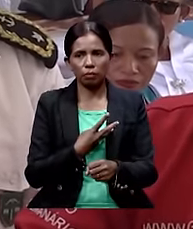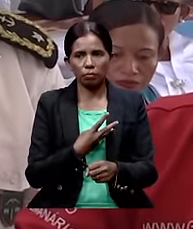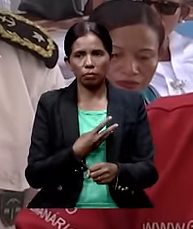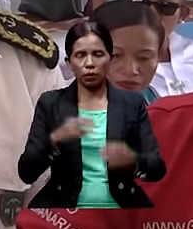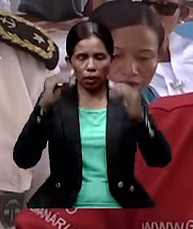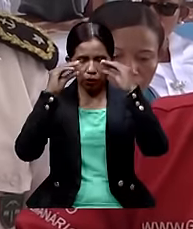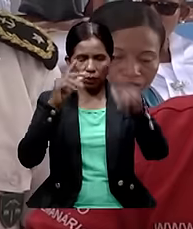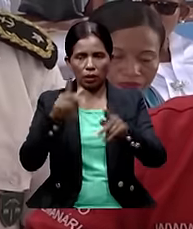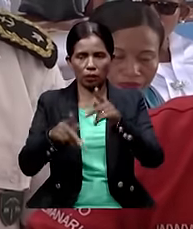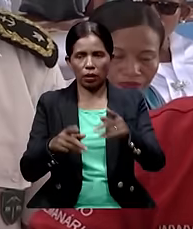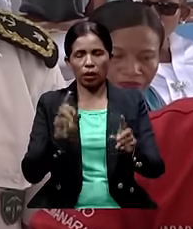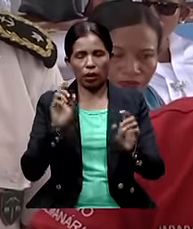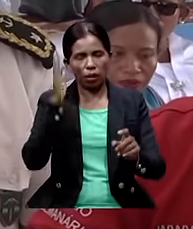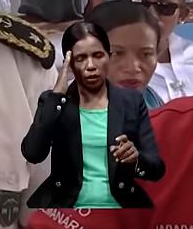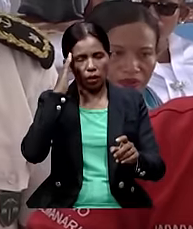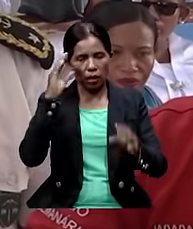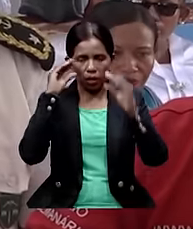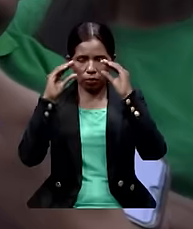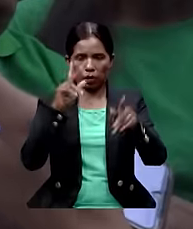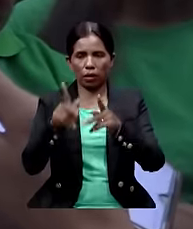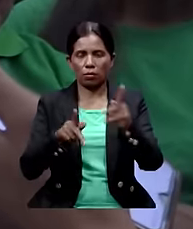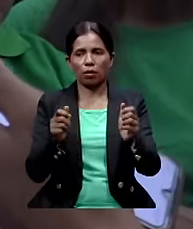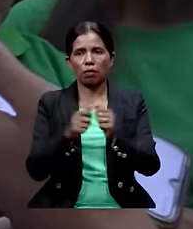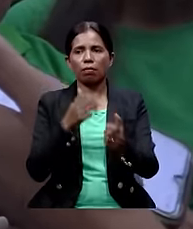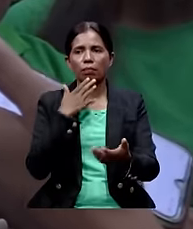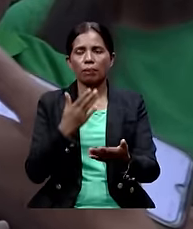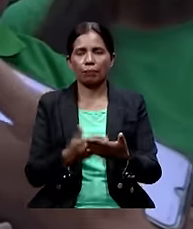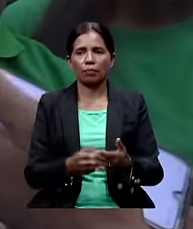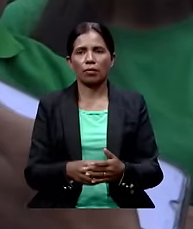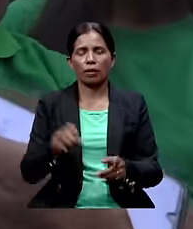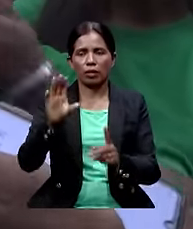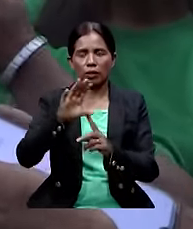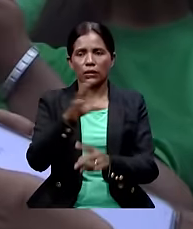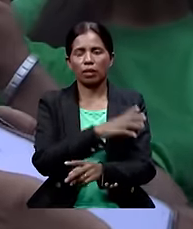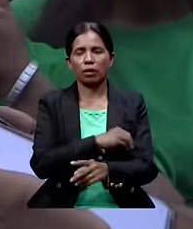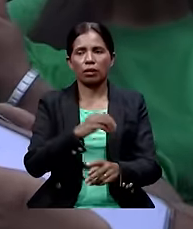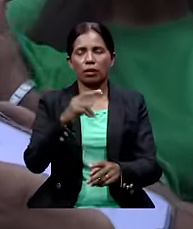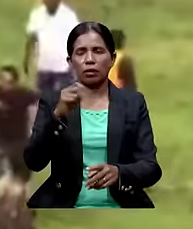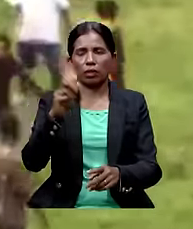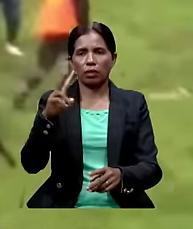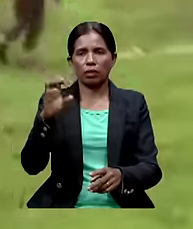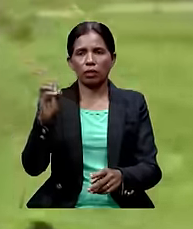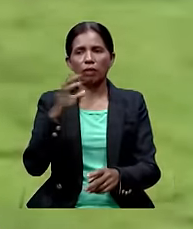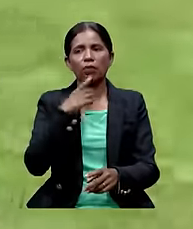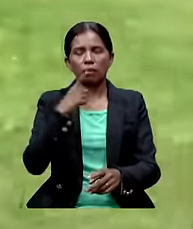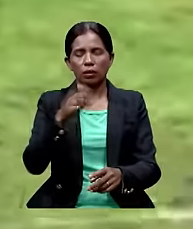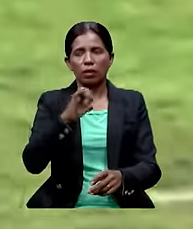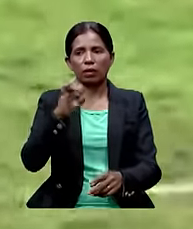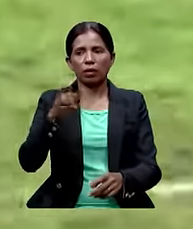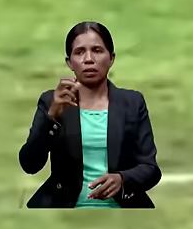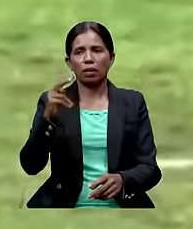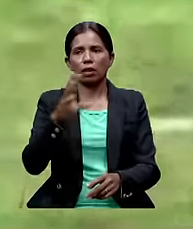ema, até né, Hanuri, ema. Comandante, né, se antes, né, comandante componente naval, Comodoro Izenio das Neves,